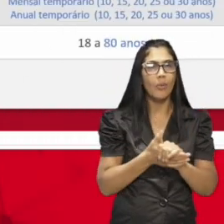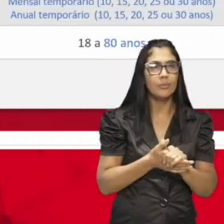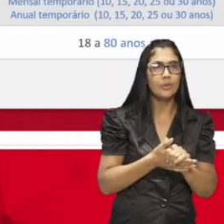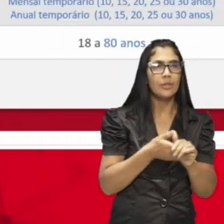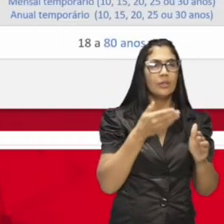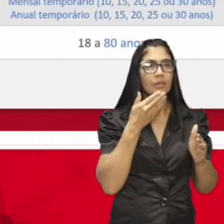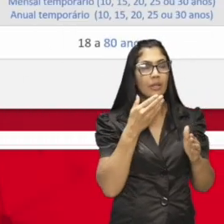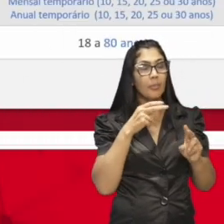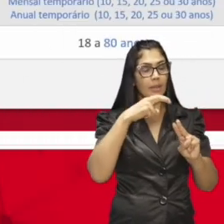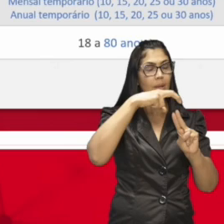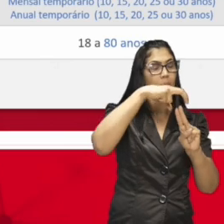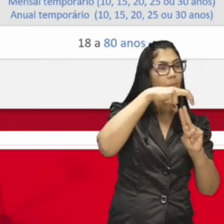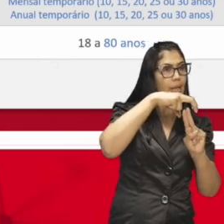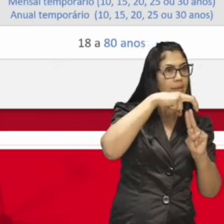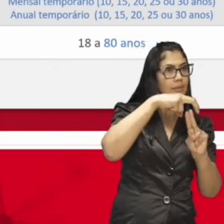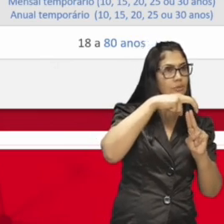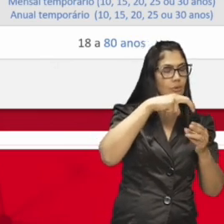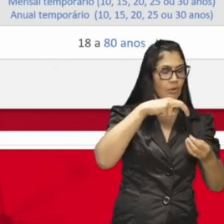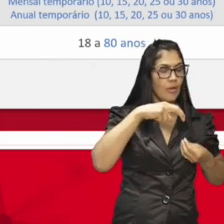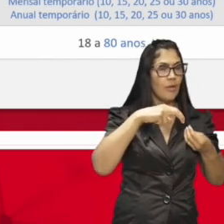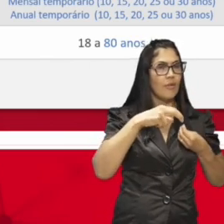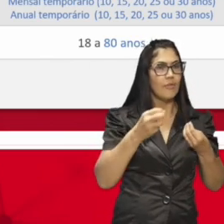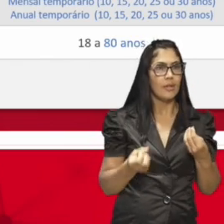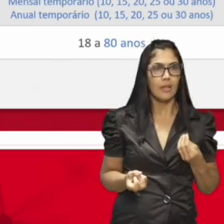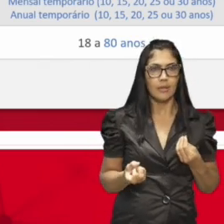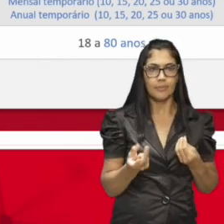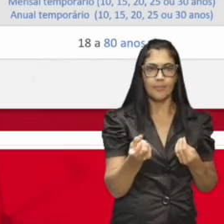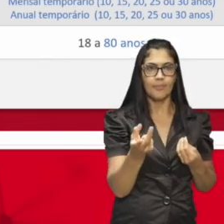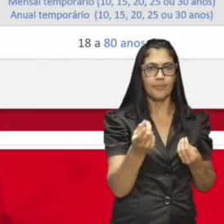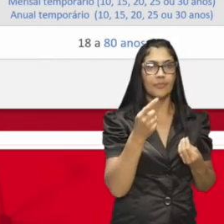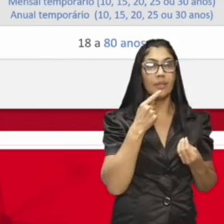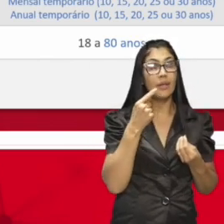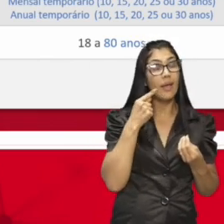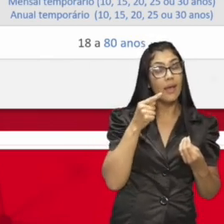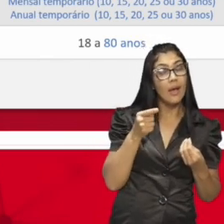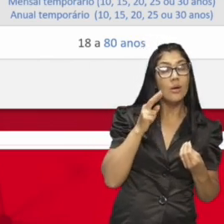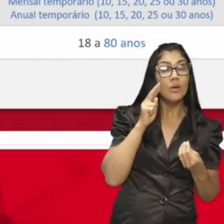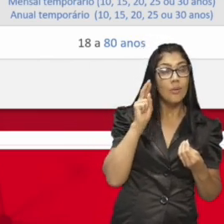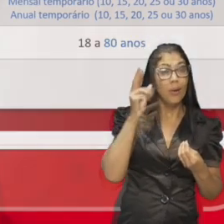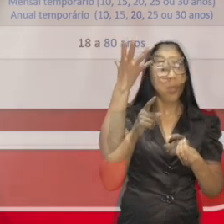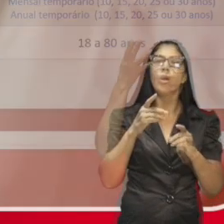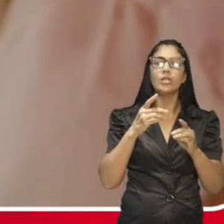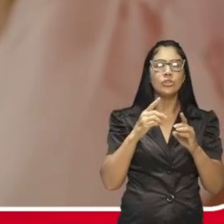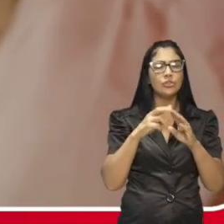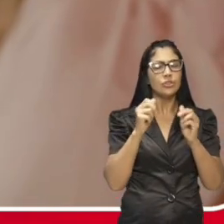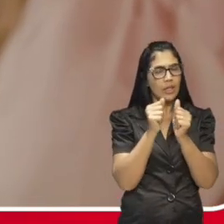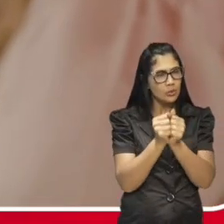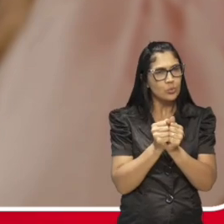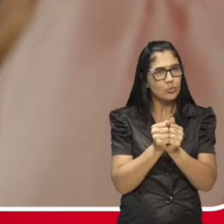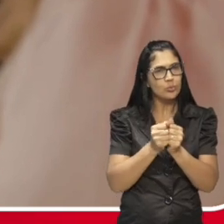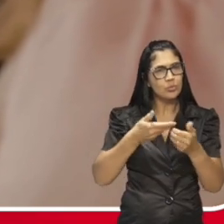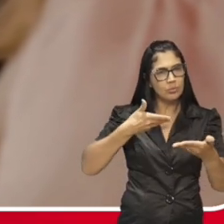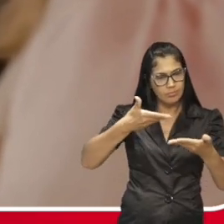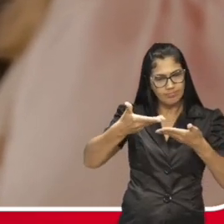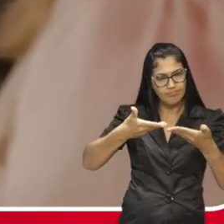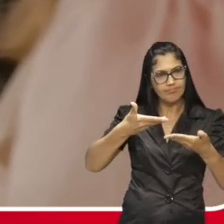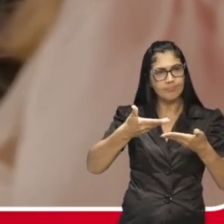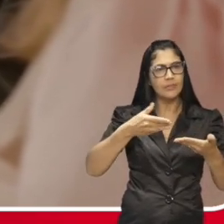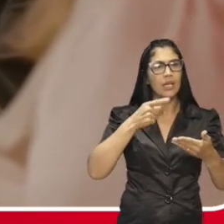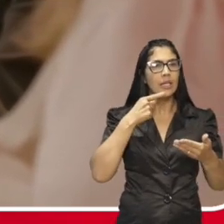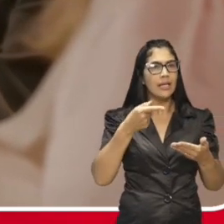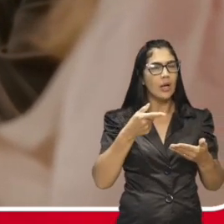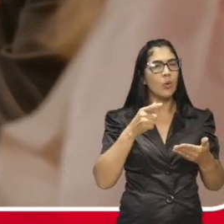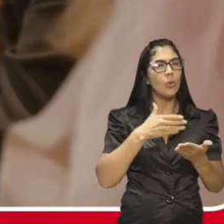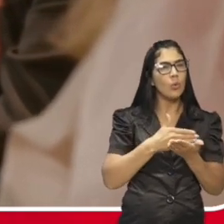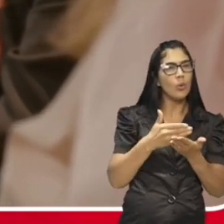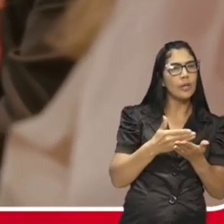para a Vida Inteira, que é uma solução com foco em alavancagem e sucessão patrimonial. A live também contou com um momento extremamente